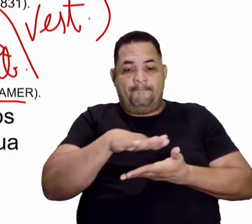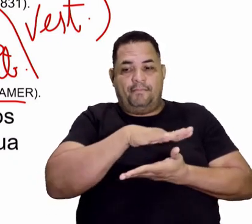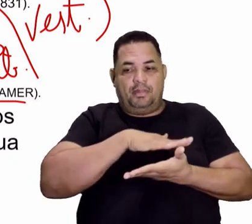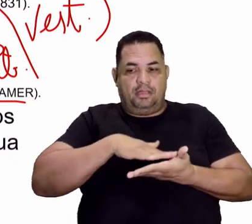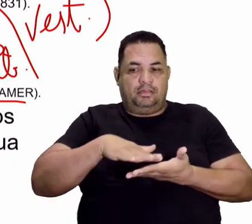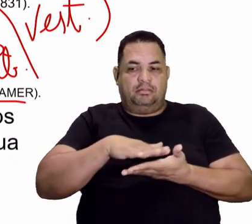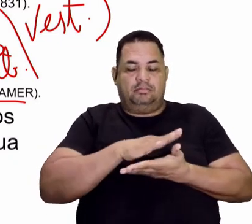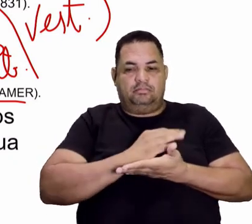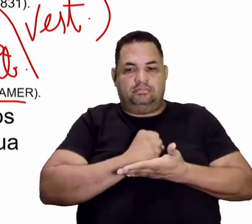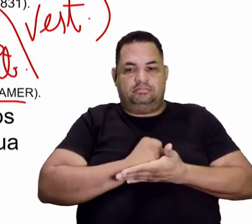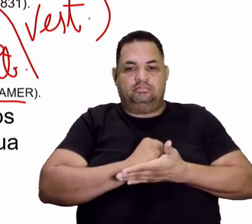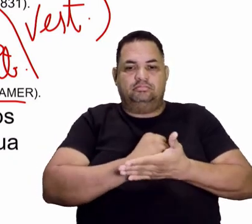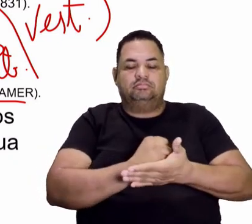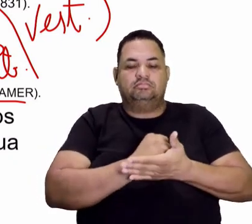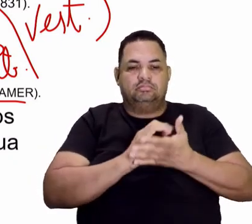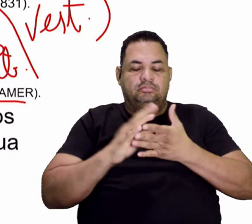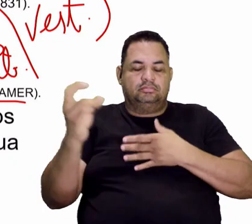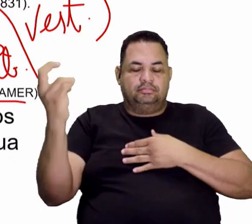né? A linguagem.